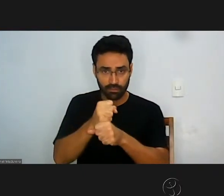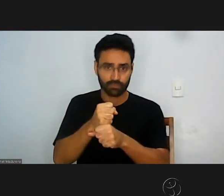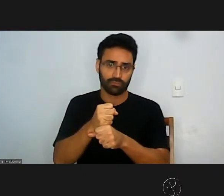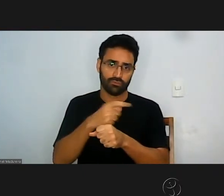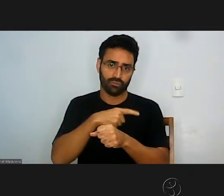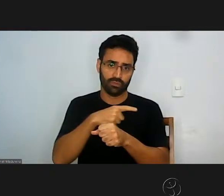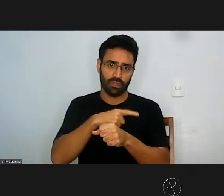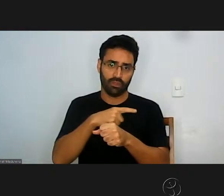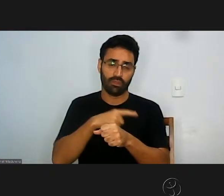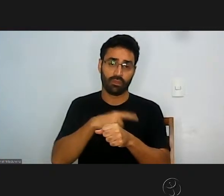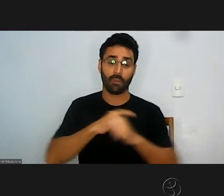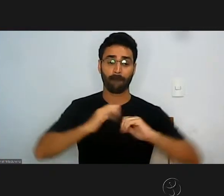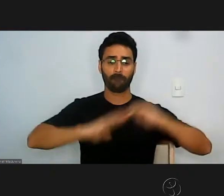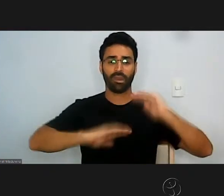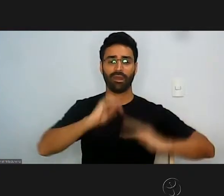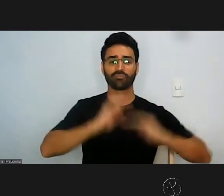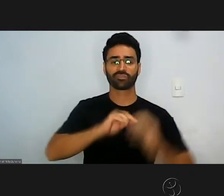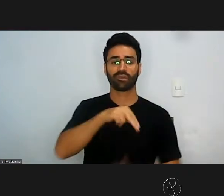neoliberal,